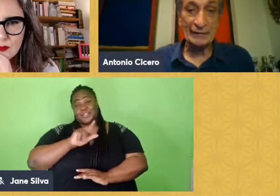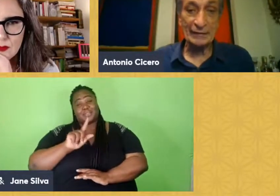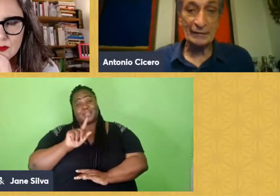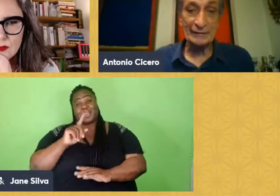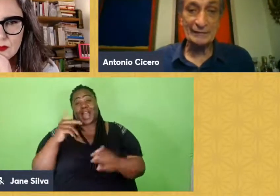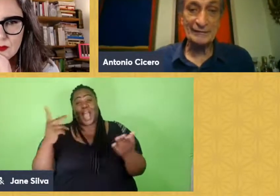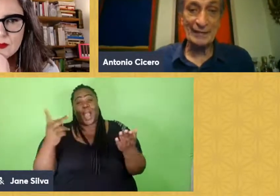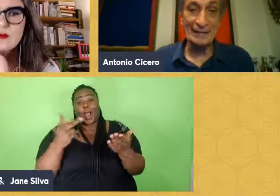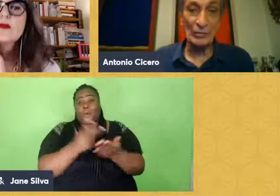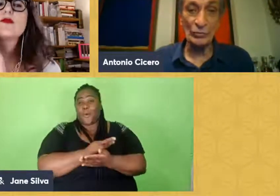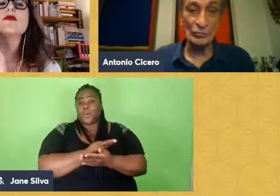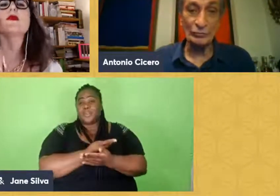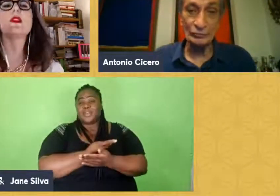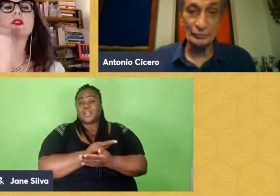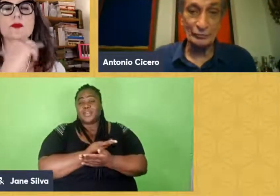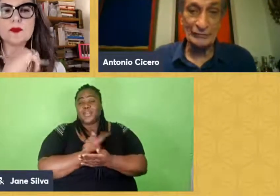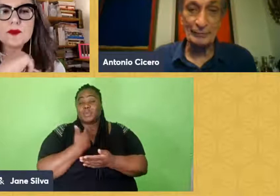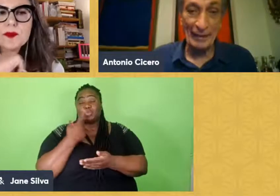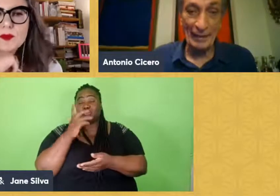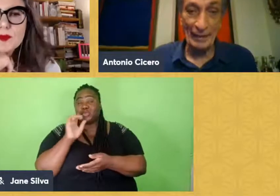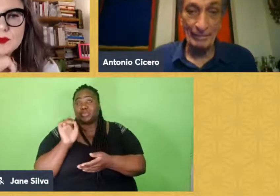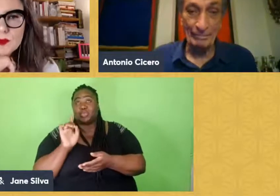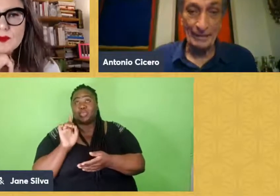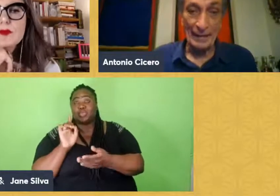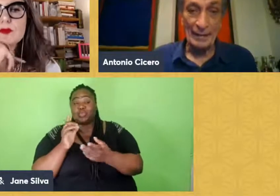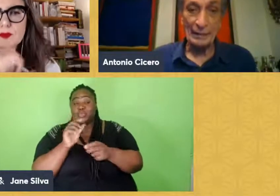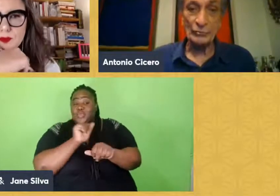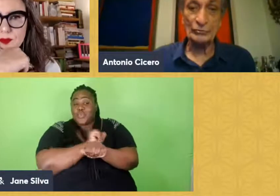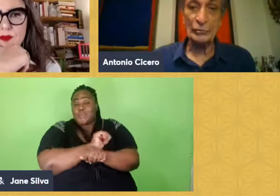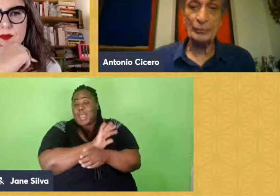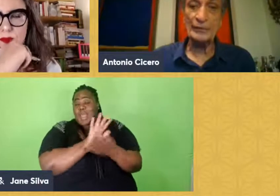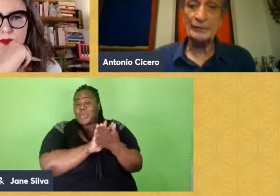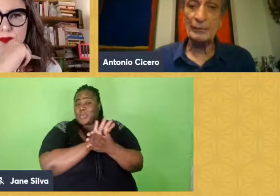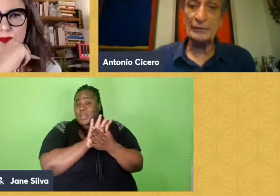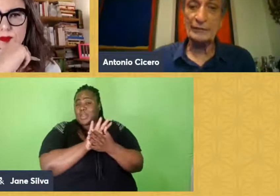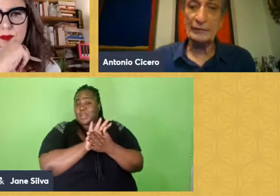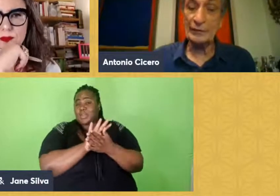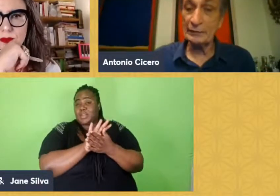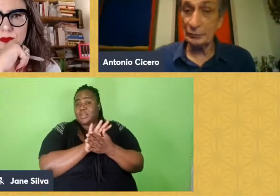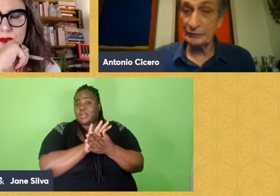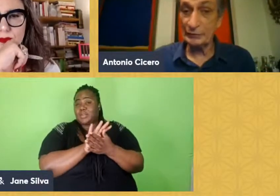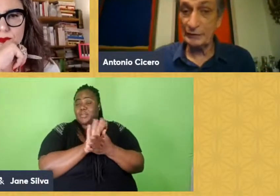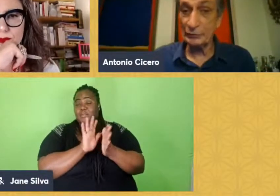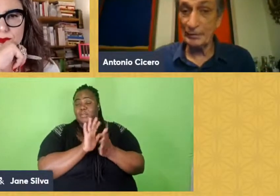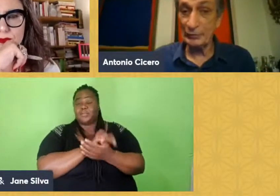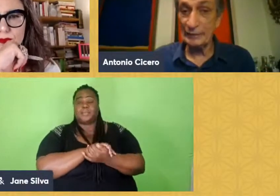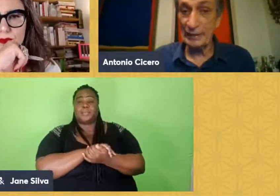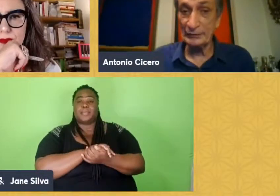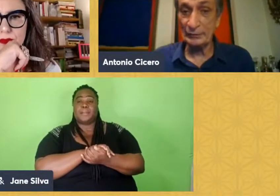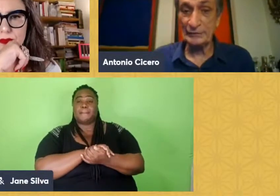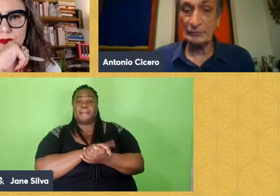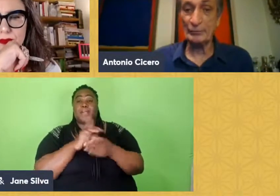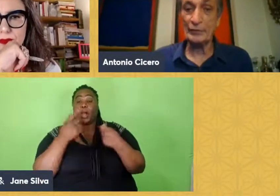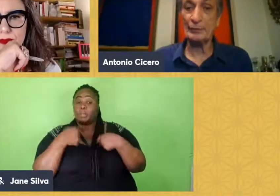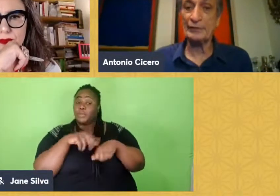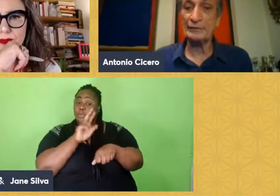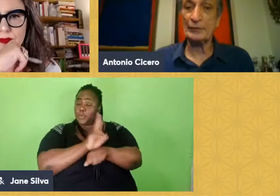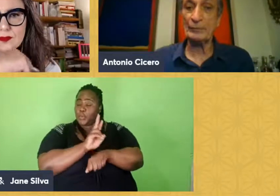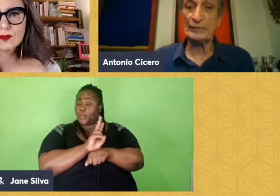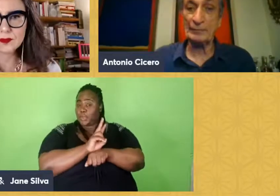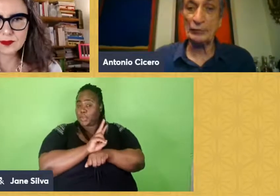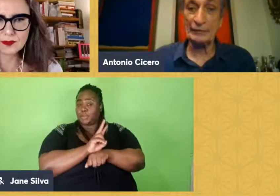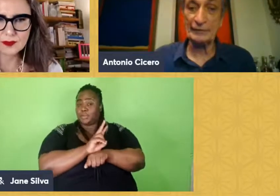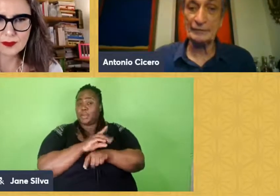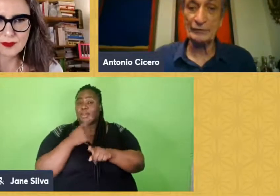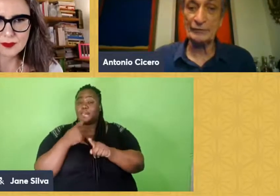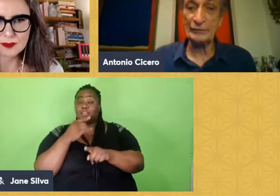vezes, sem eu esperar. Eu estou, por exemplo, eu tenho que tomar cuidado, inclusive, porque, por exemplo,